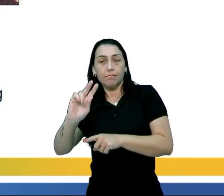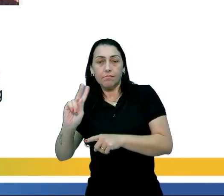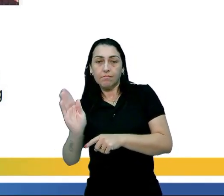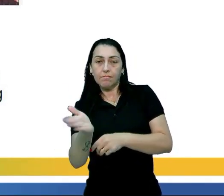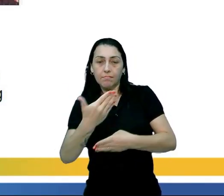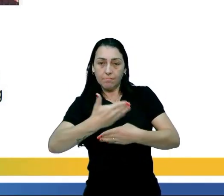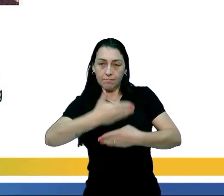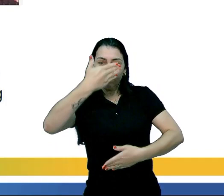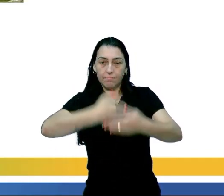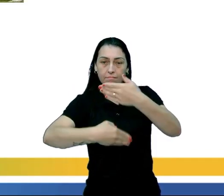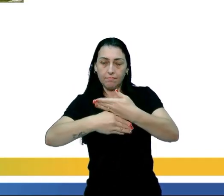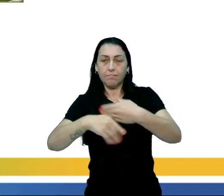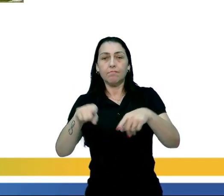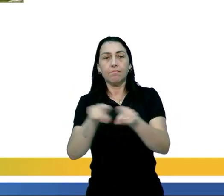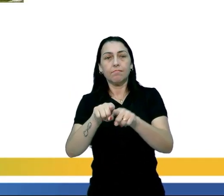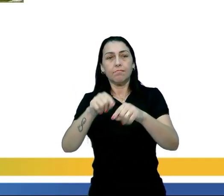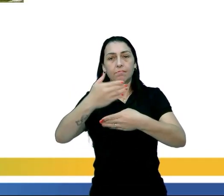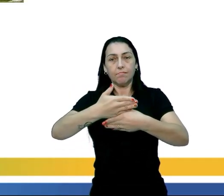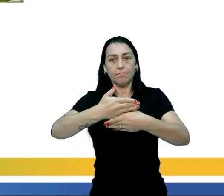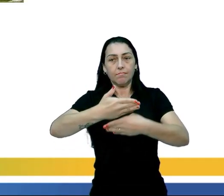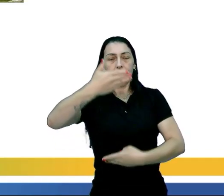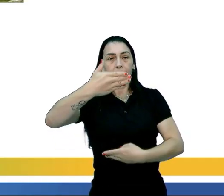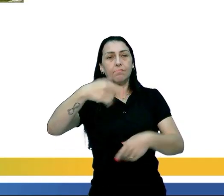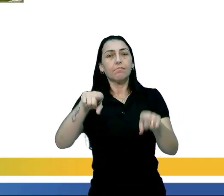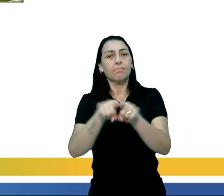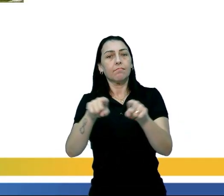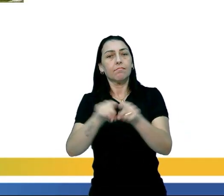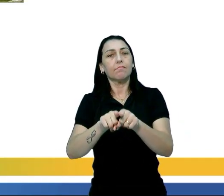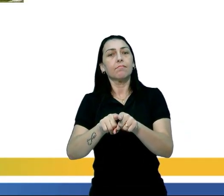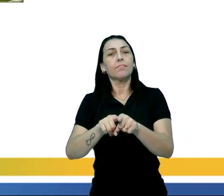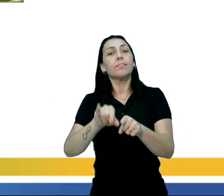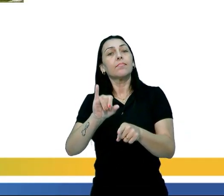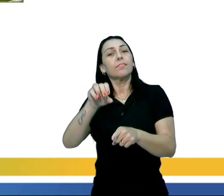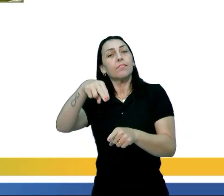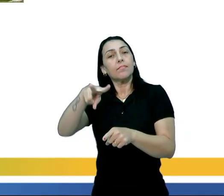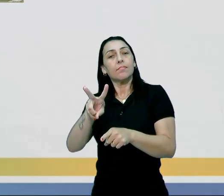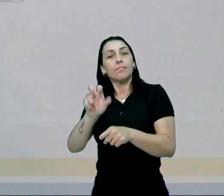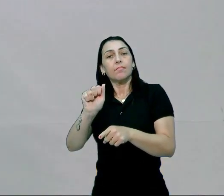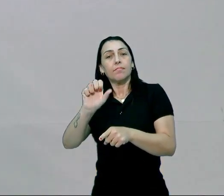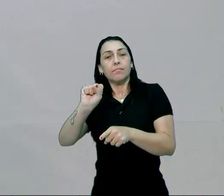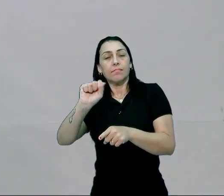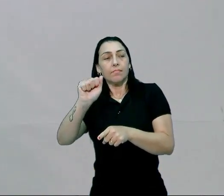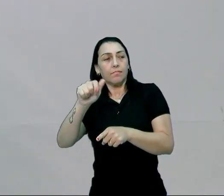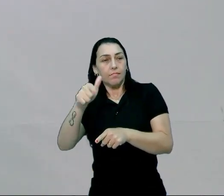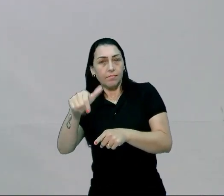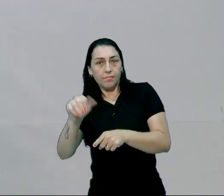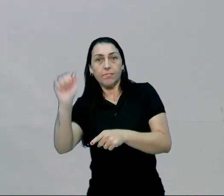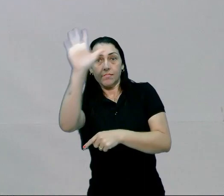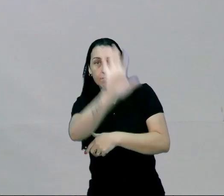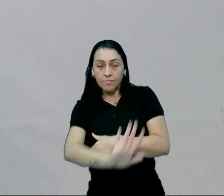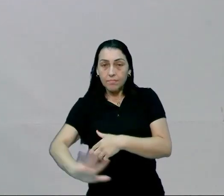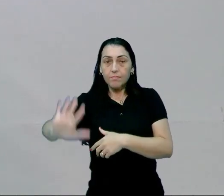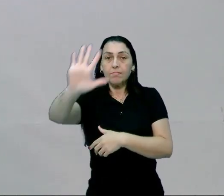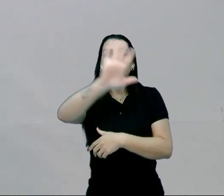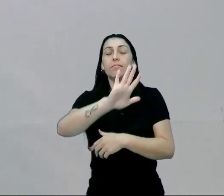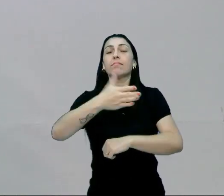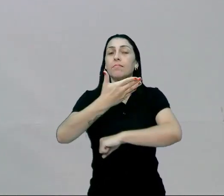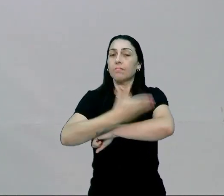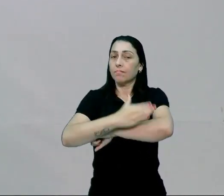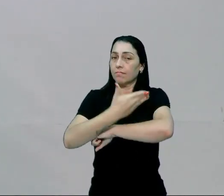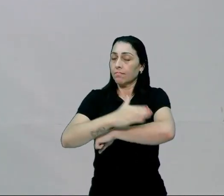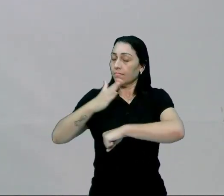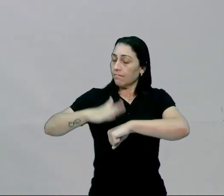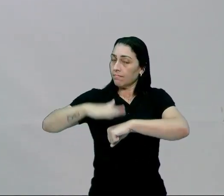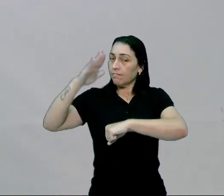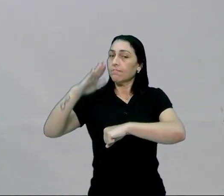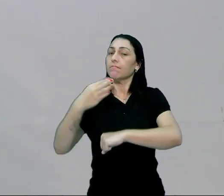modalidades aí com esporte de rede. Além delas, nós temos o de invasão, que é, de forma geral, uma das práticas que a gente